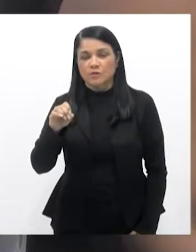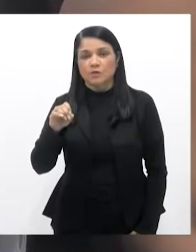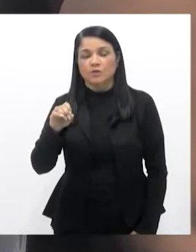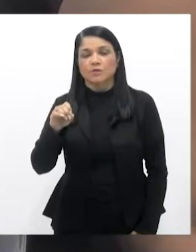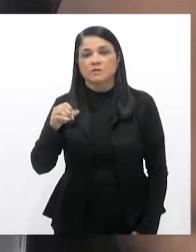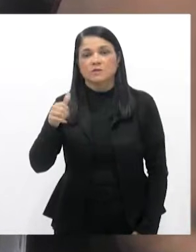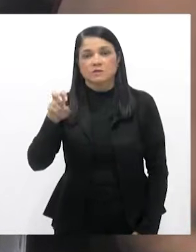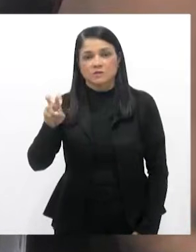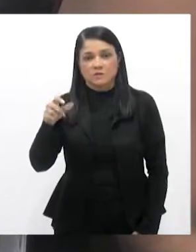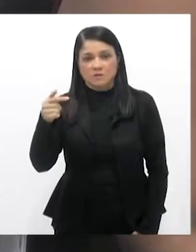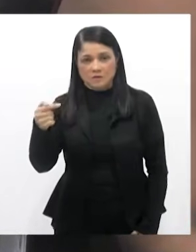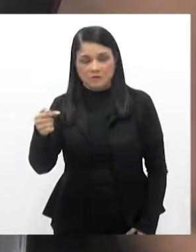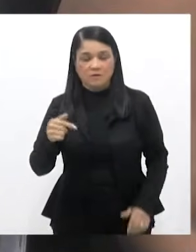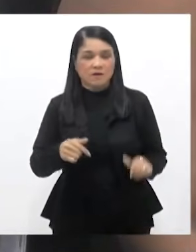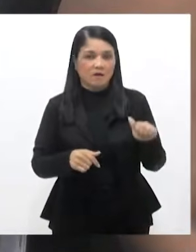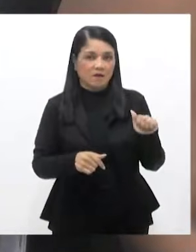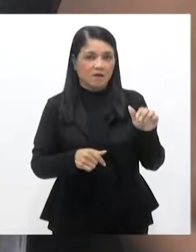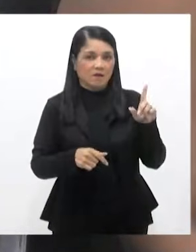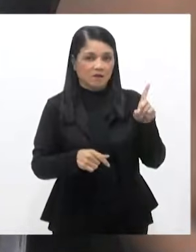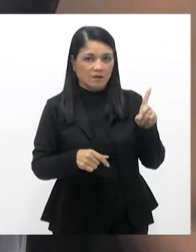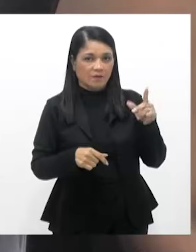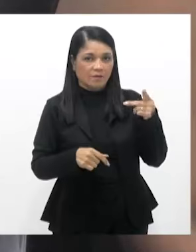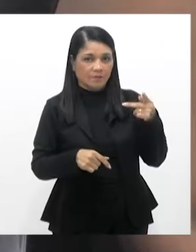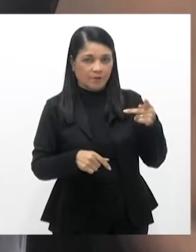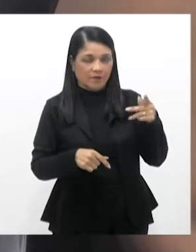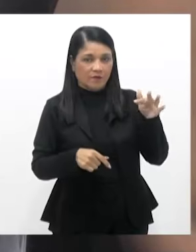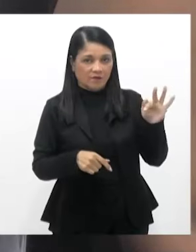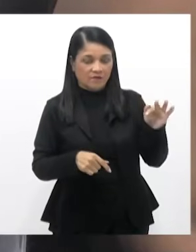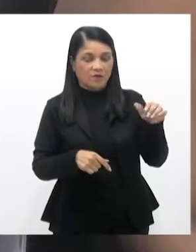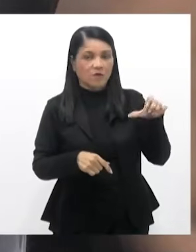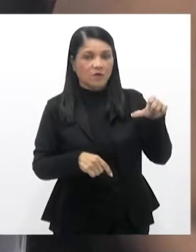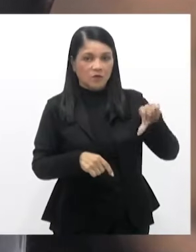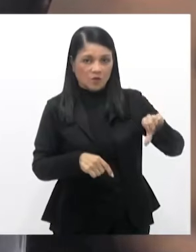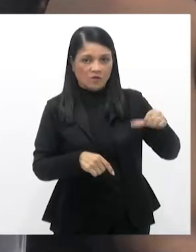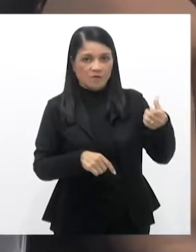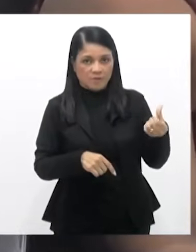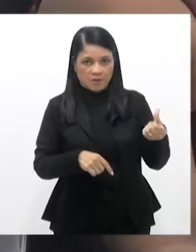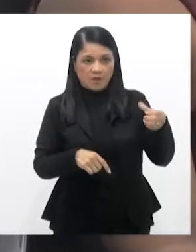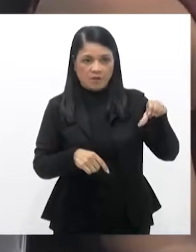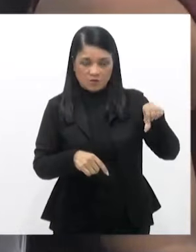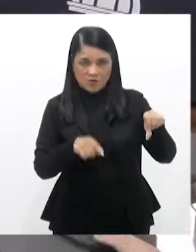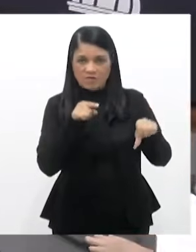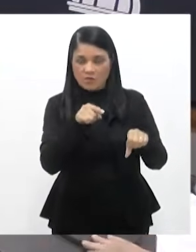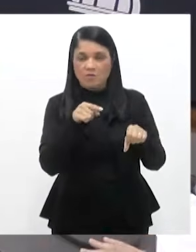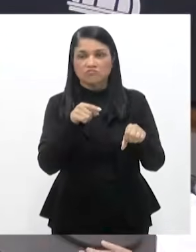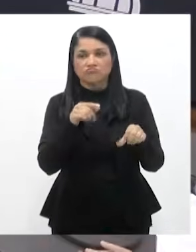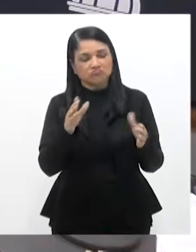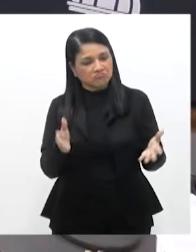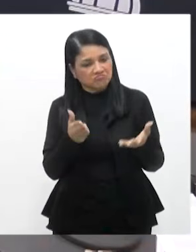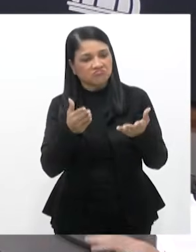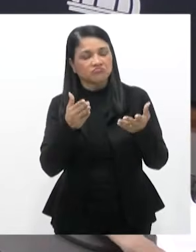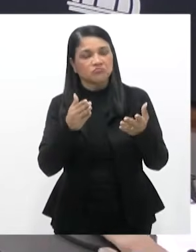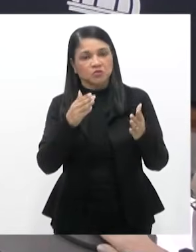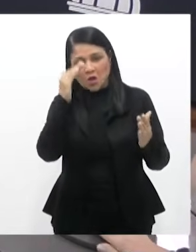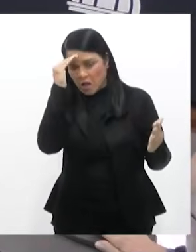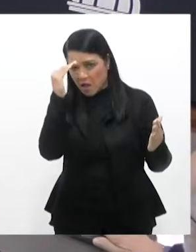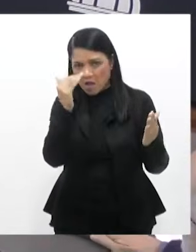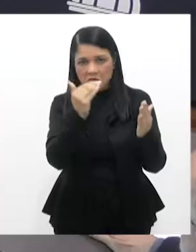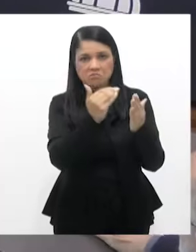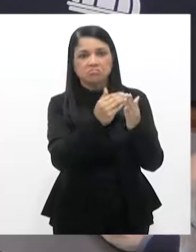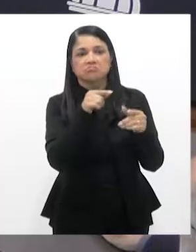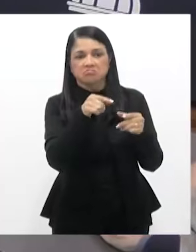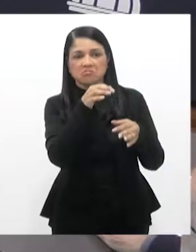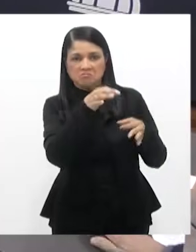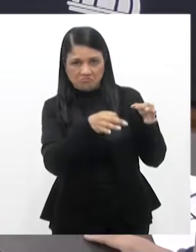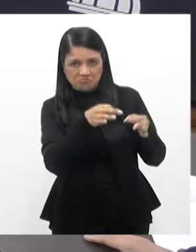10.057 e na DPF 969. Enalteço aqui a sua lealdade processual e